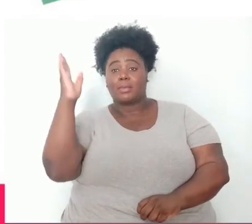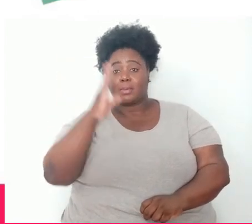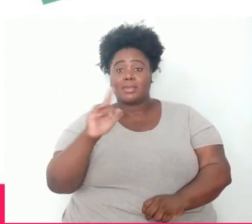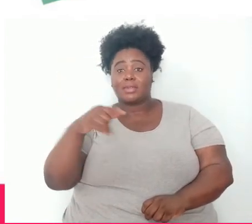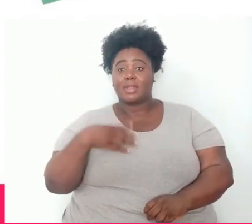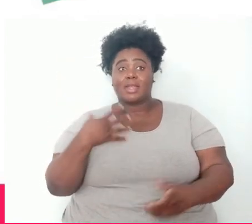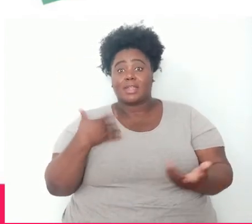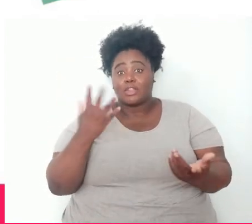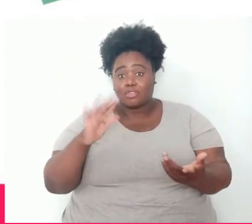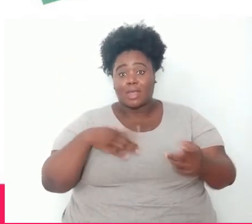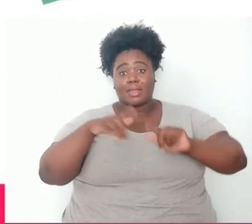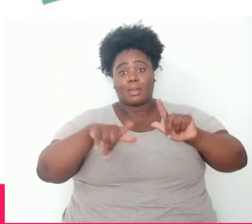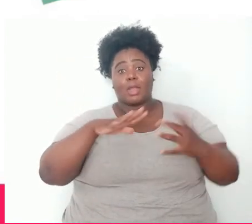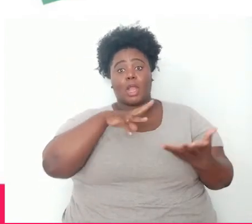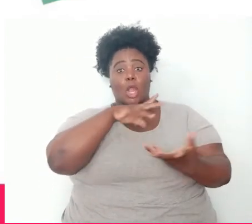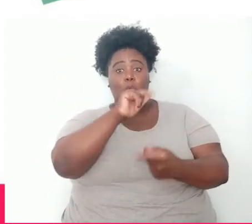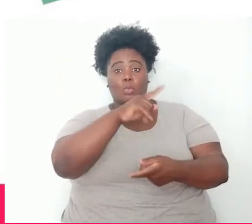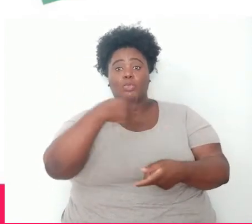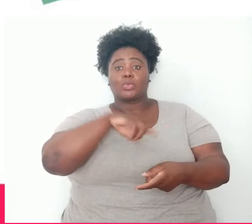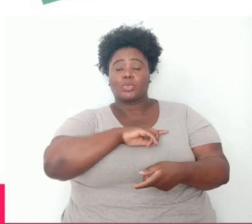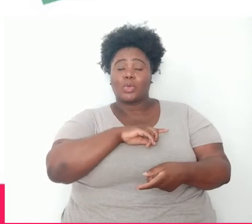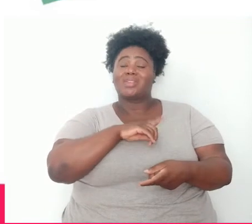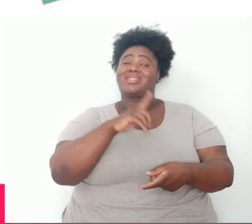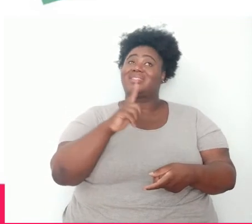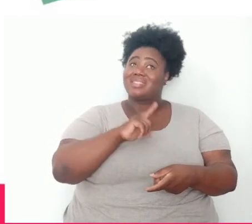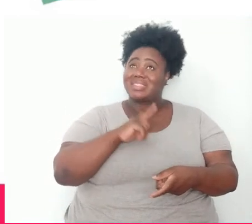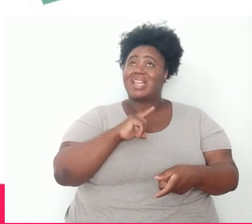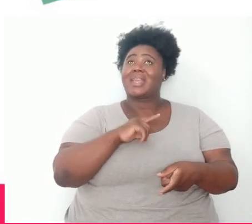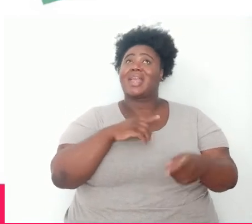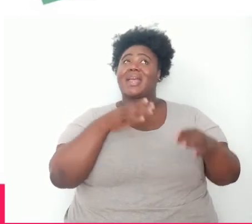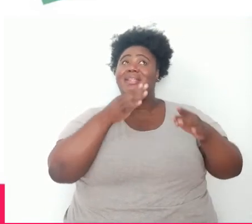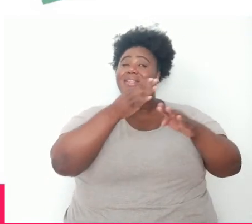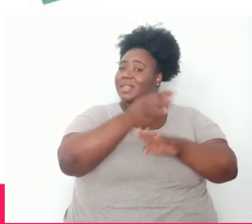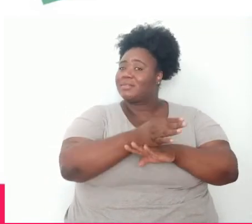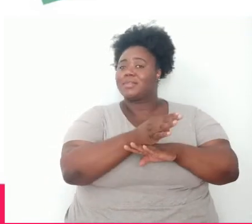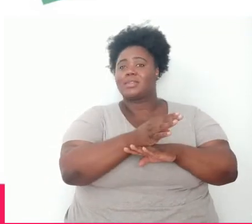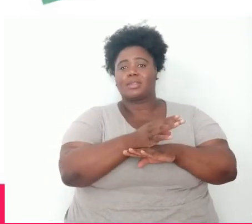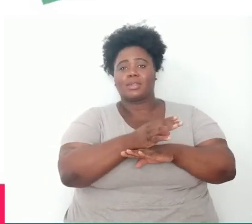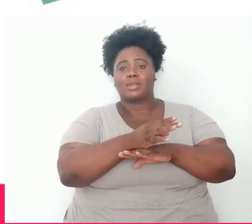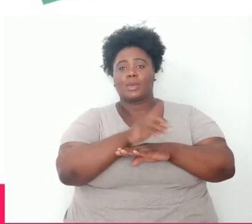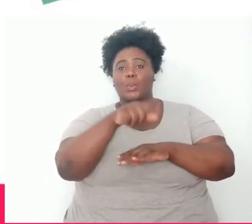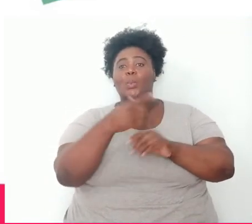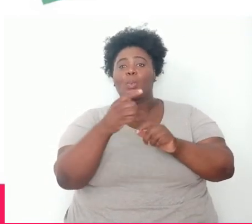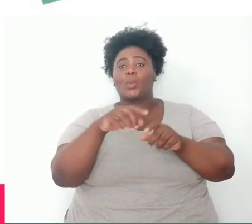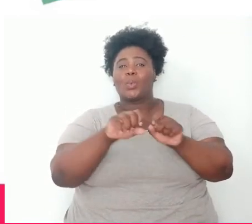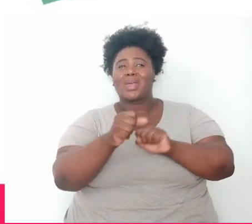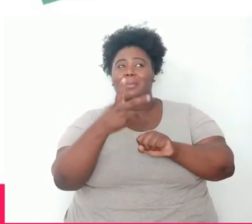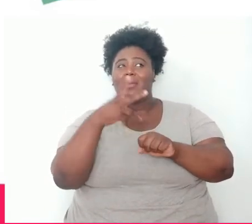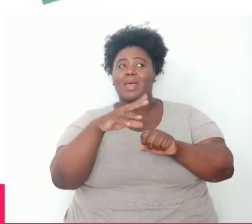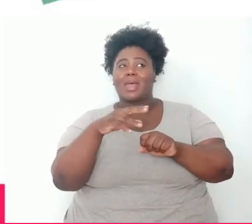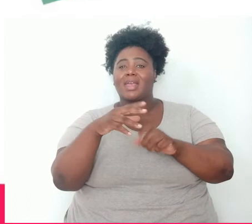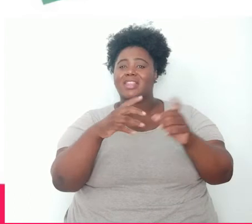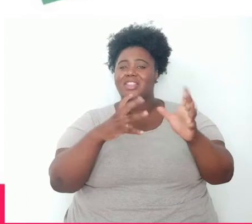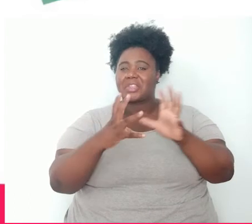A gente está um pouco atravessando esse cabo de guerra, como eu costumo dizer, né? Ao mesmo tempo que